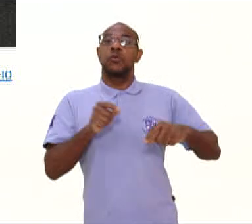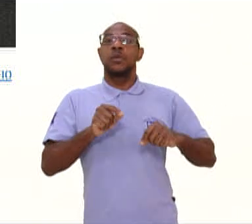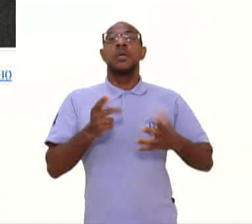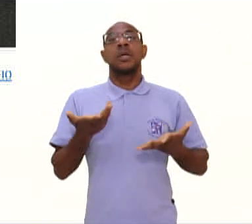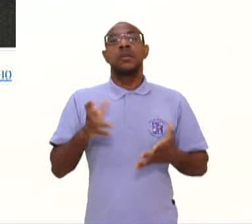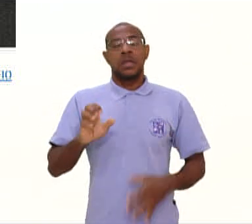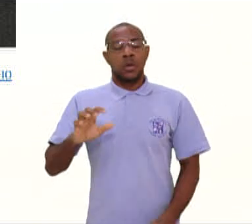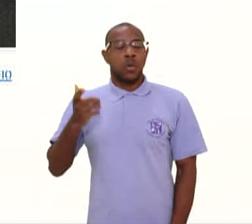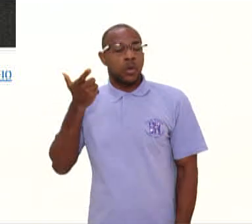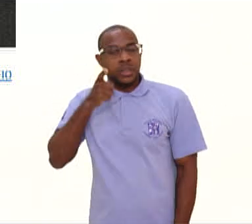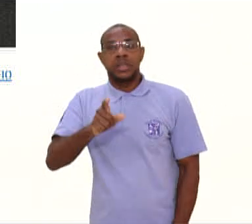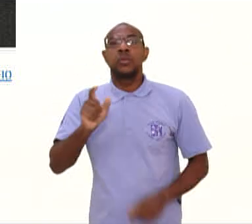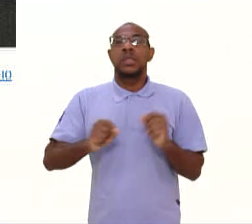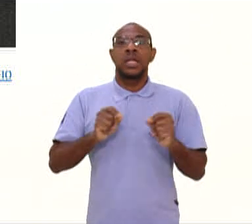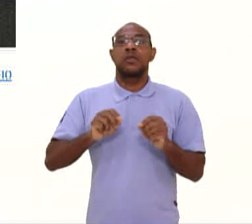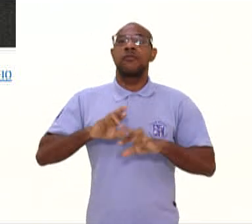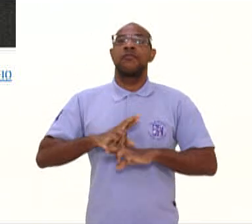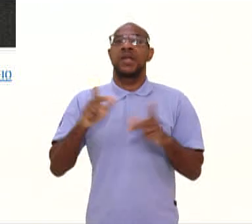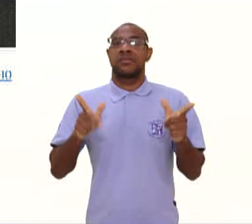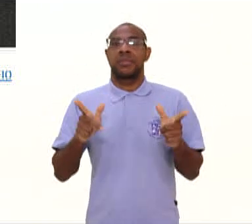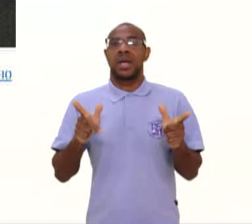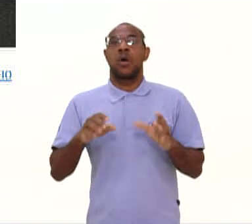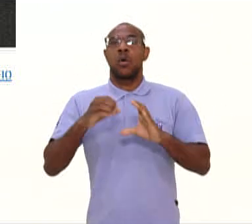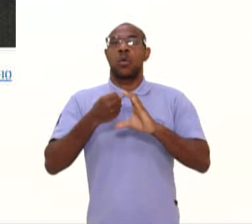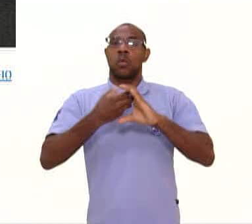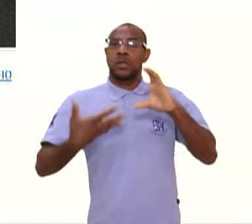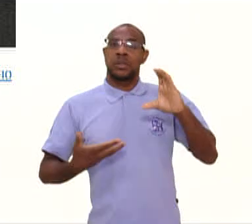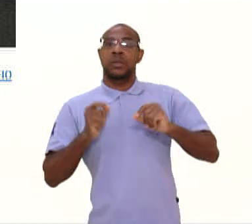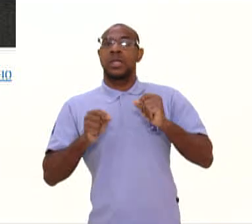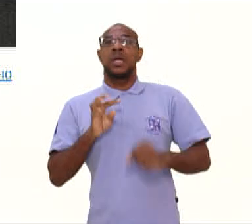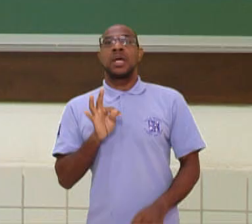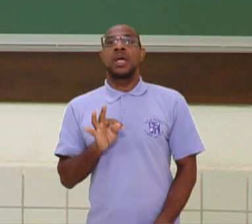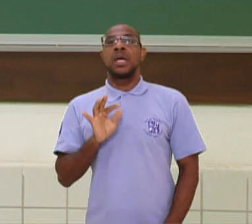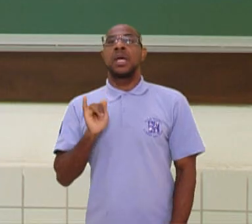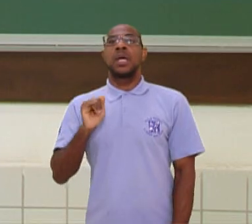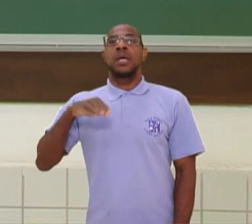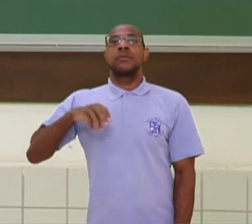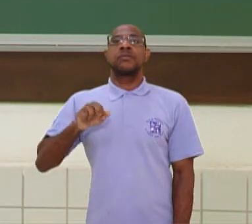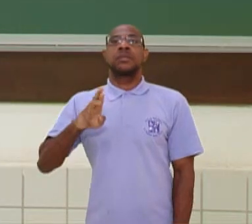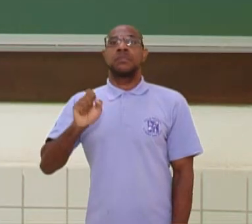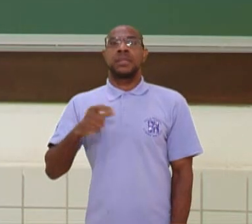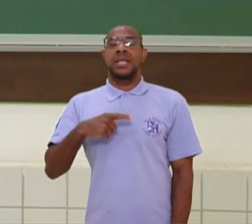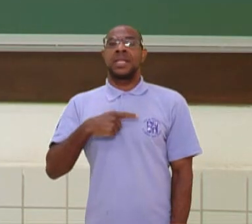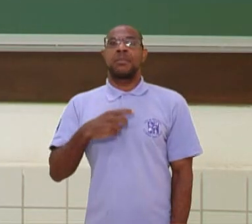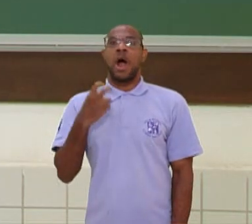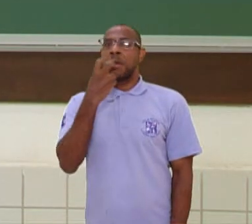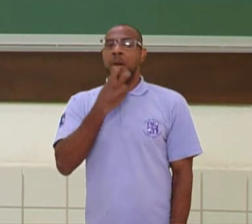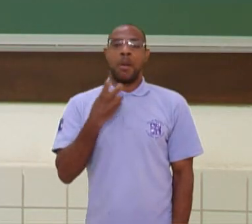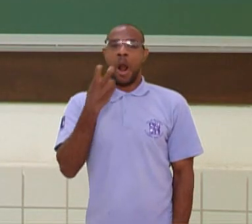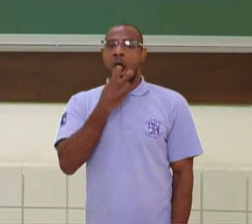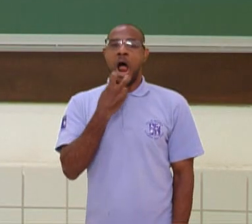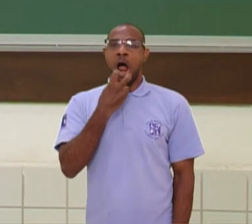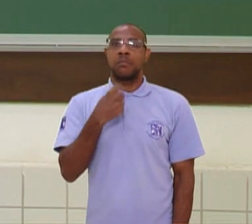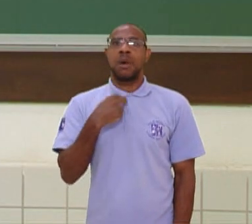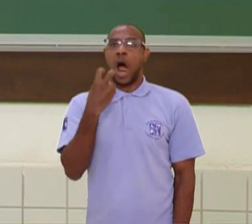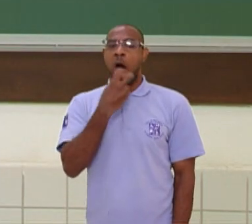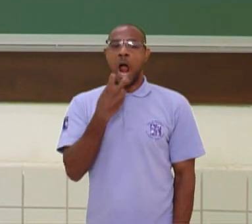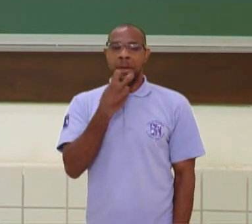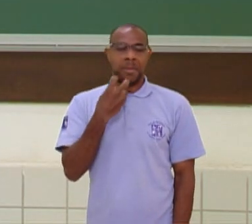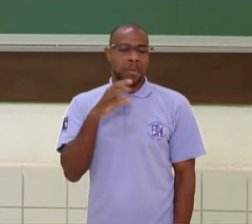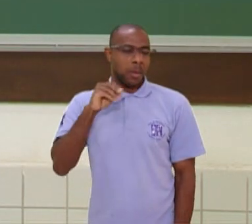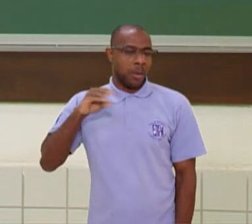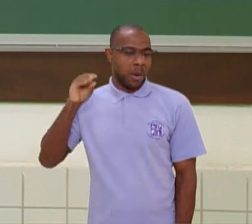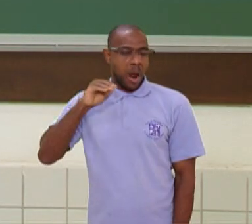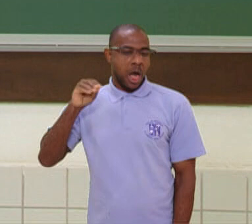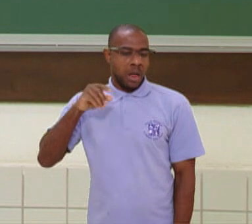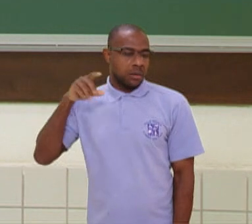você conseguir diferenciar esse conceito é o timbre. Se vocês estão ouvindo a minha voz, por exemplo, e vocês vão ouvir a voz do